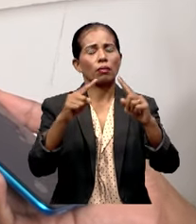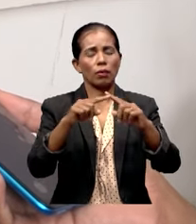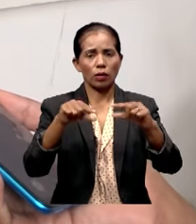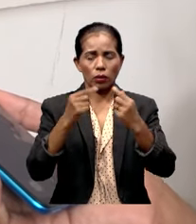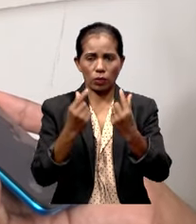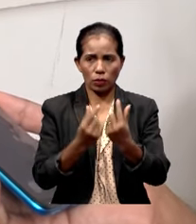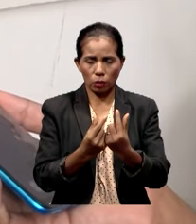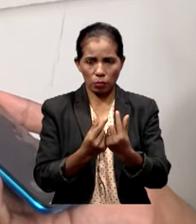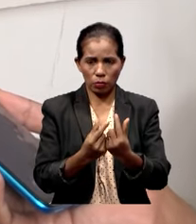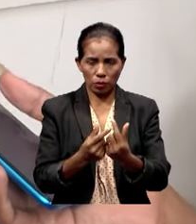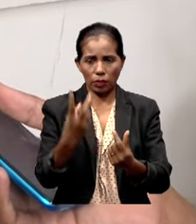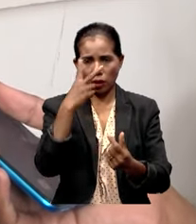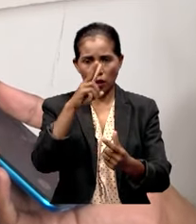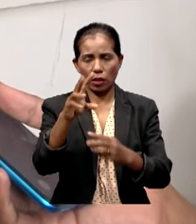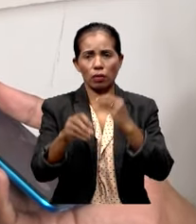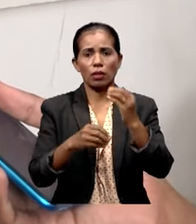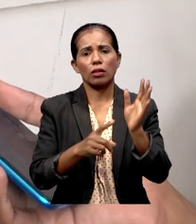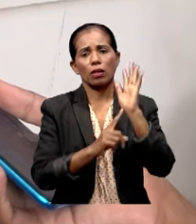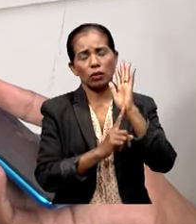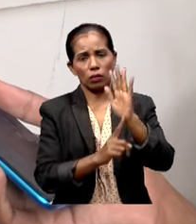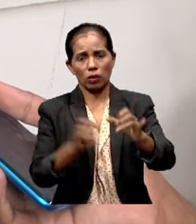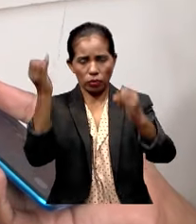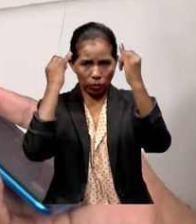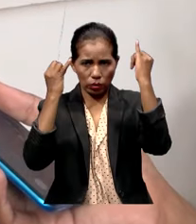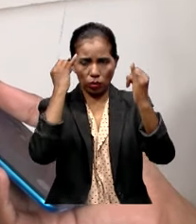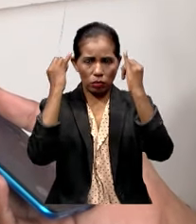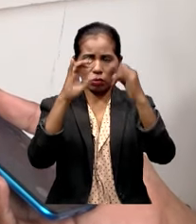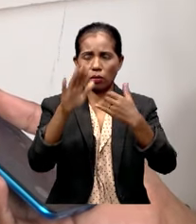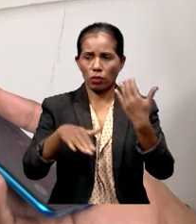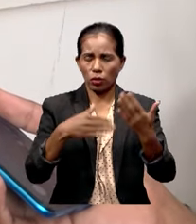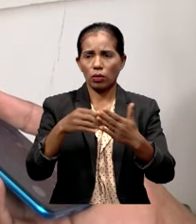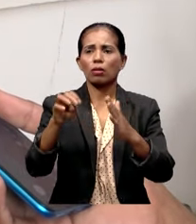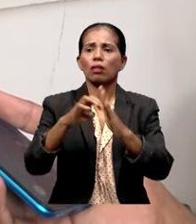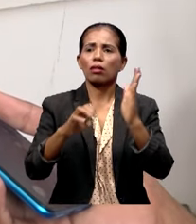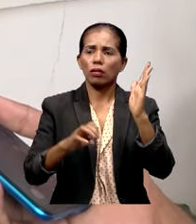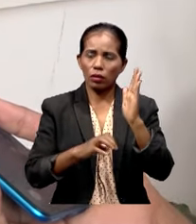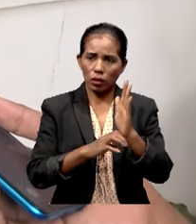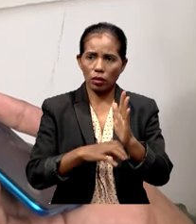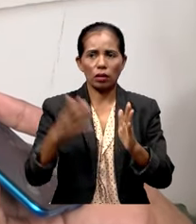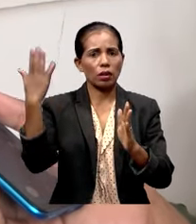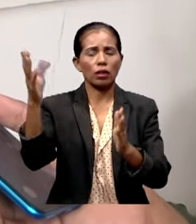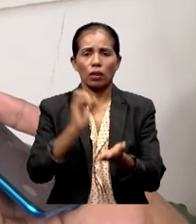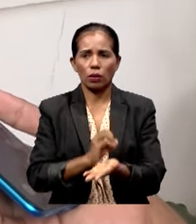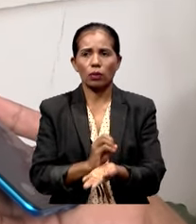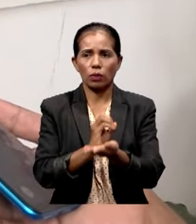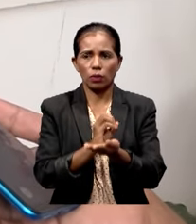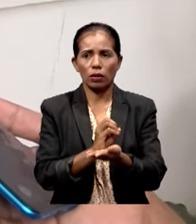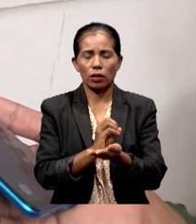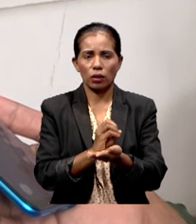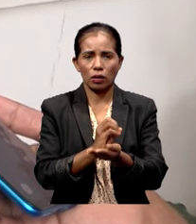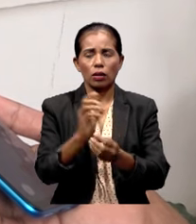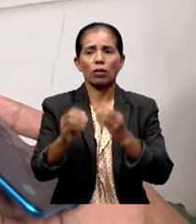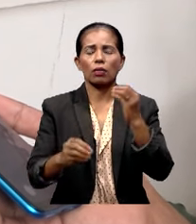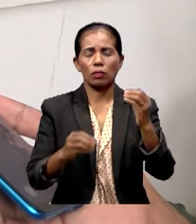comissão de transição né a tu fo informação hotu estar ninia ia oikusi através